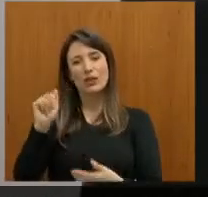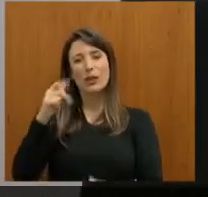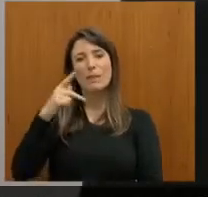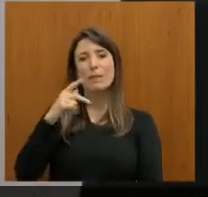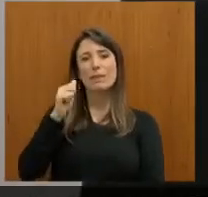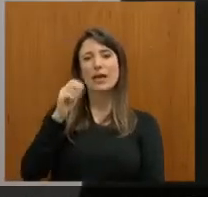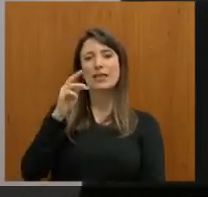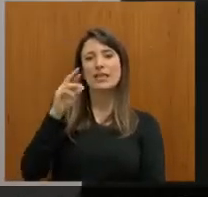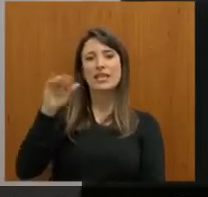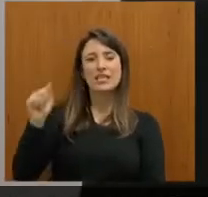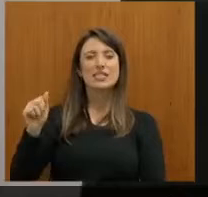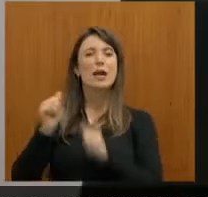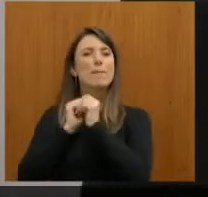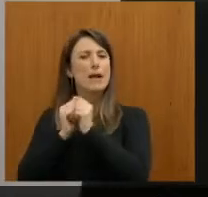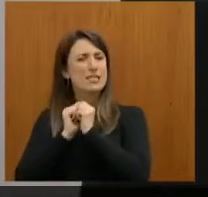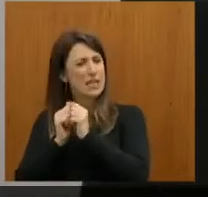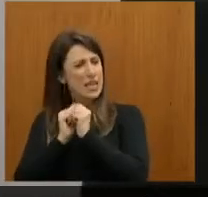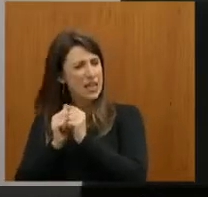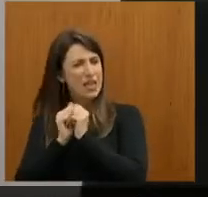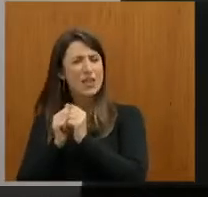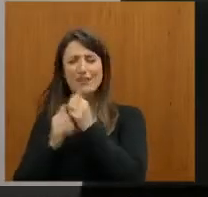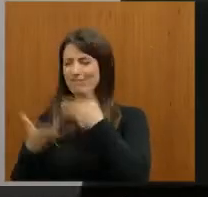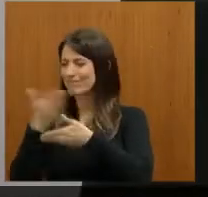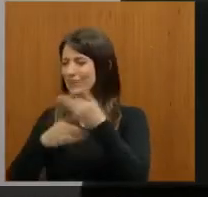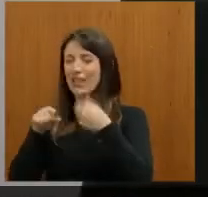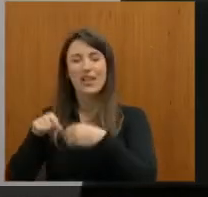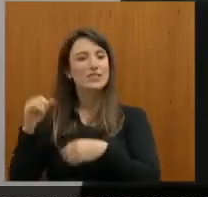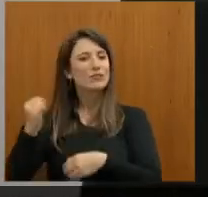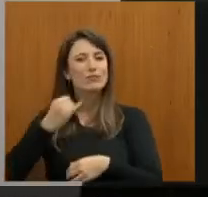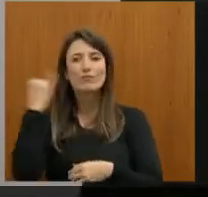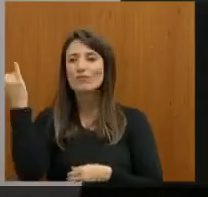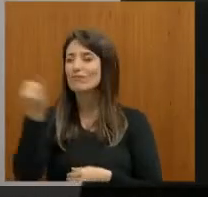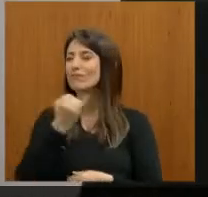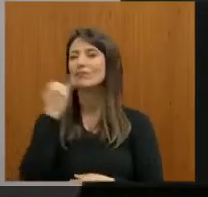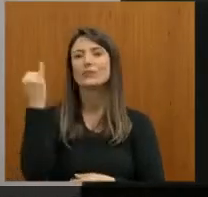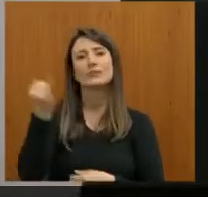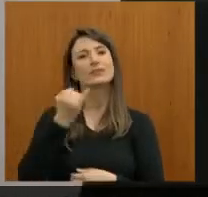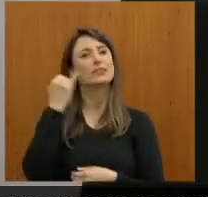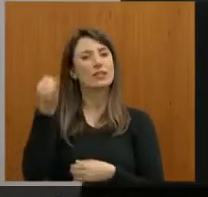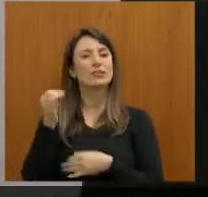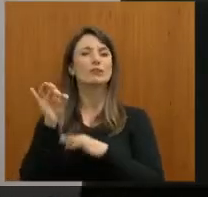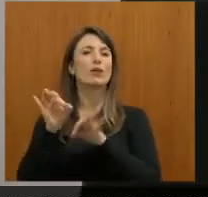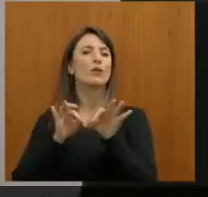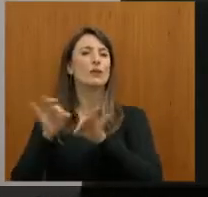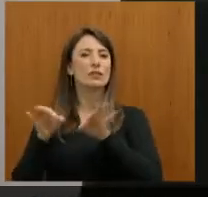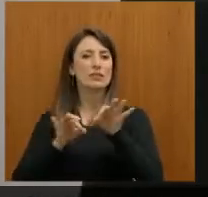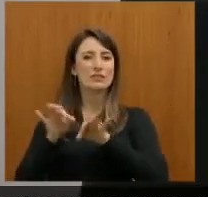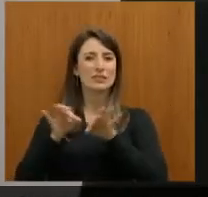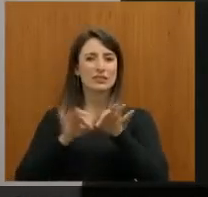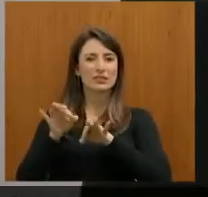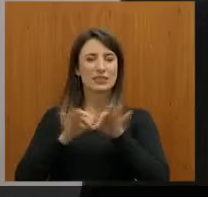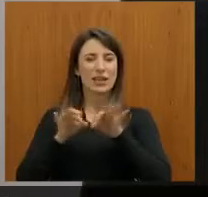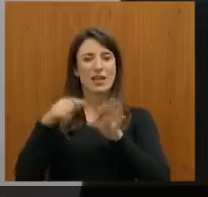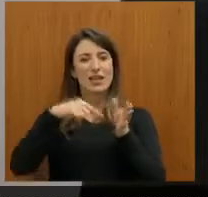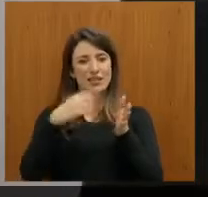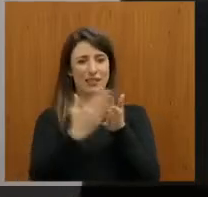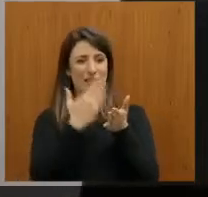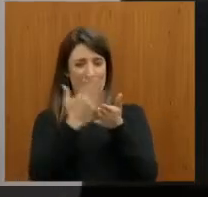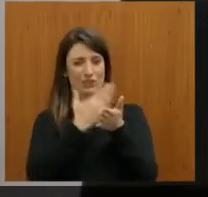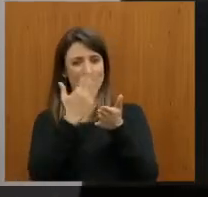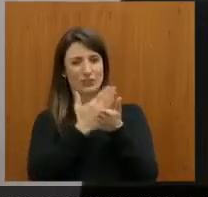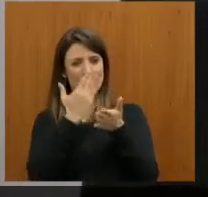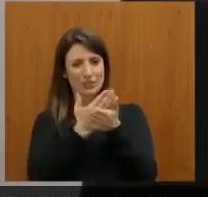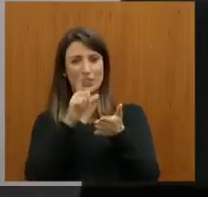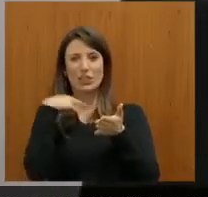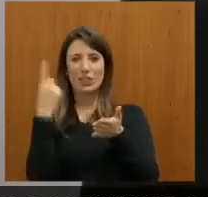parceria ela foi muito importante foi fundamental para organizar essa cartilha que nós estamos